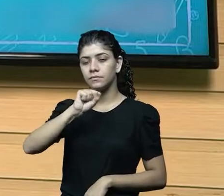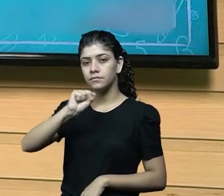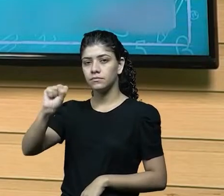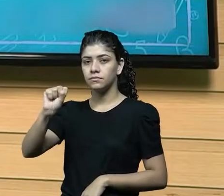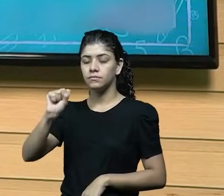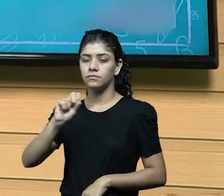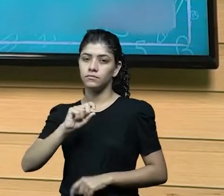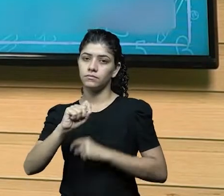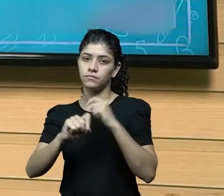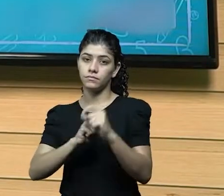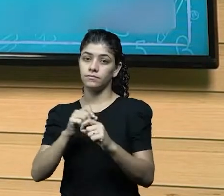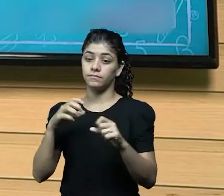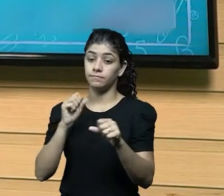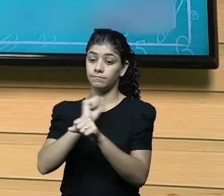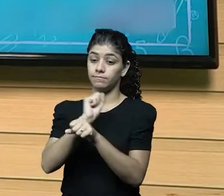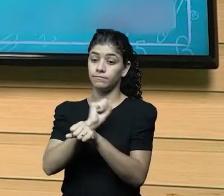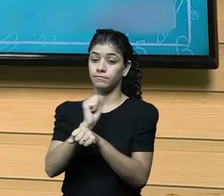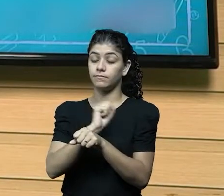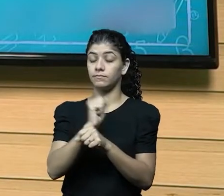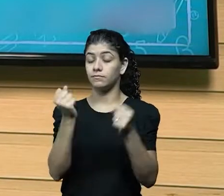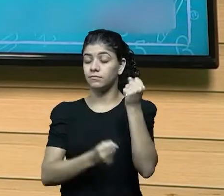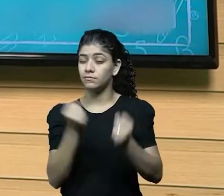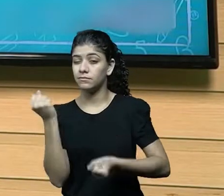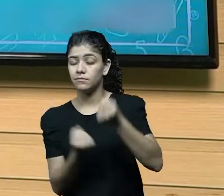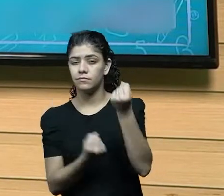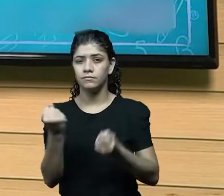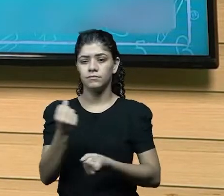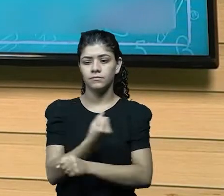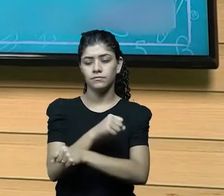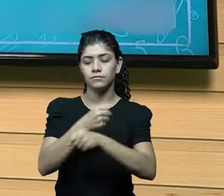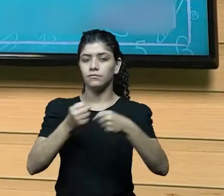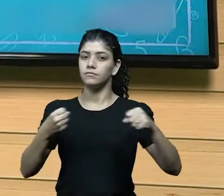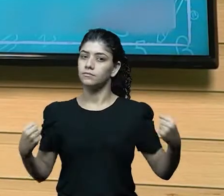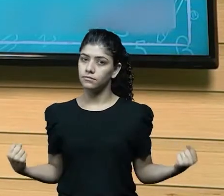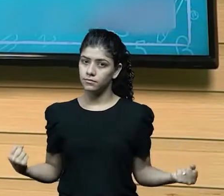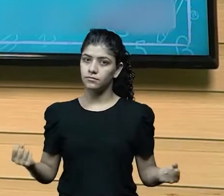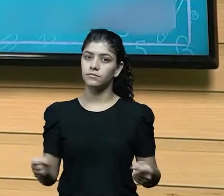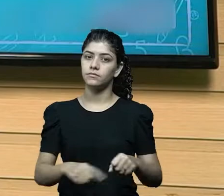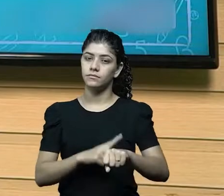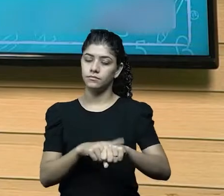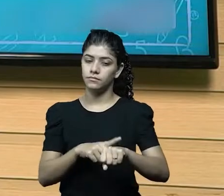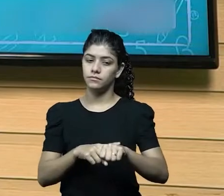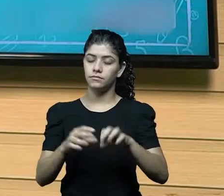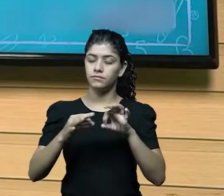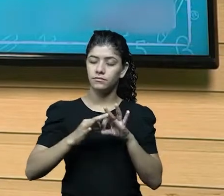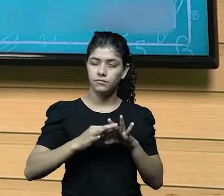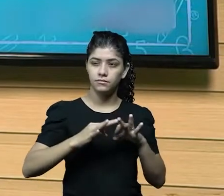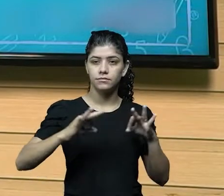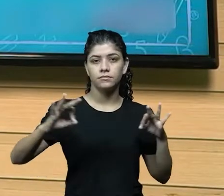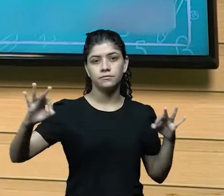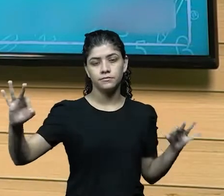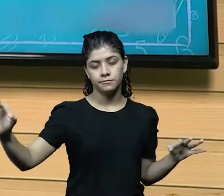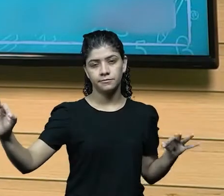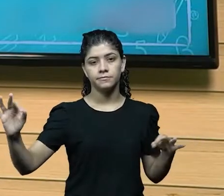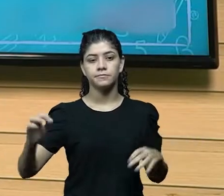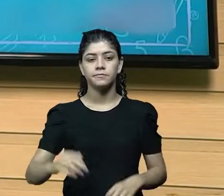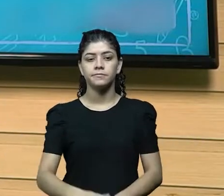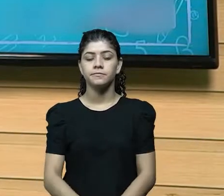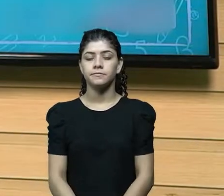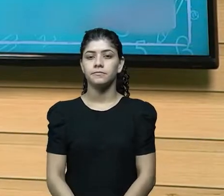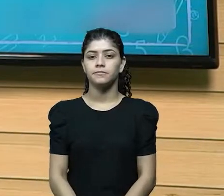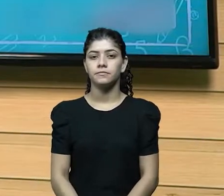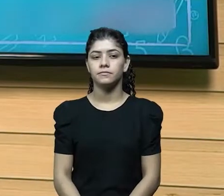ali para uma corrida é um espaço muito grande, é uma distância grande de um para o